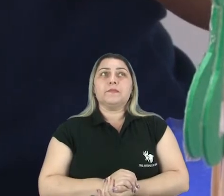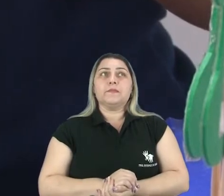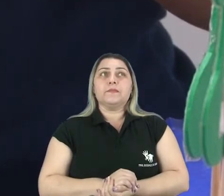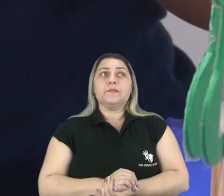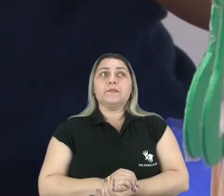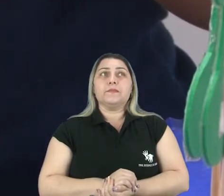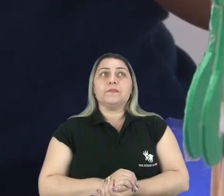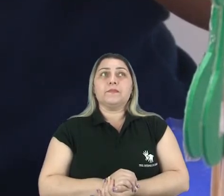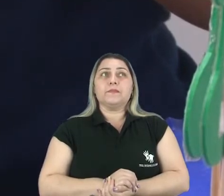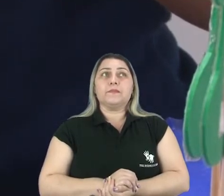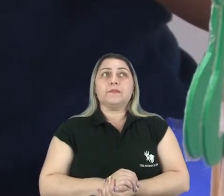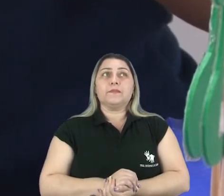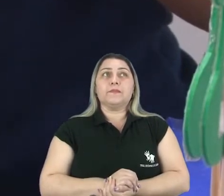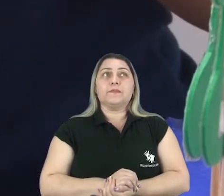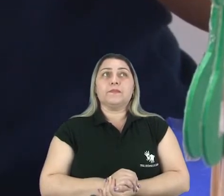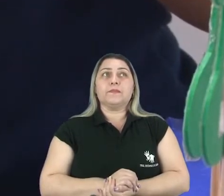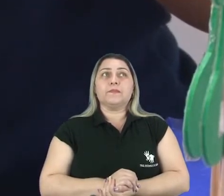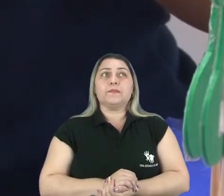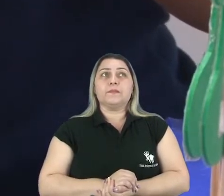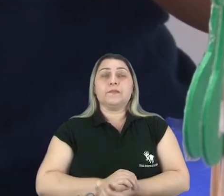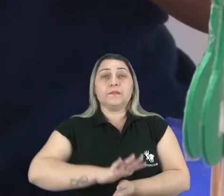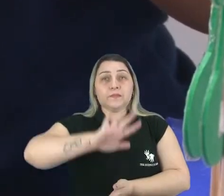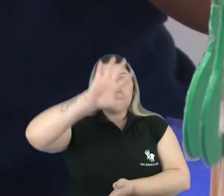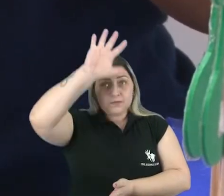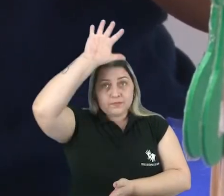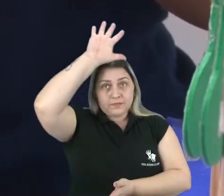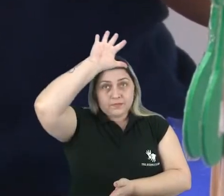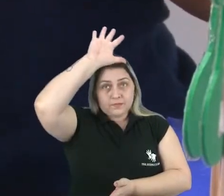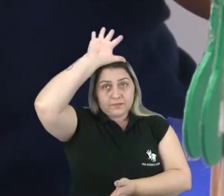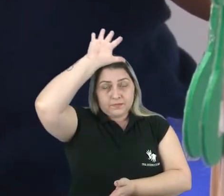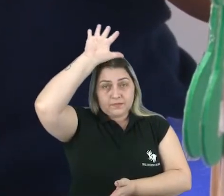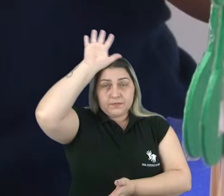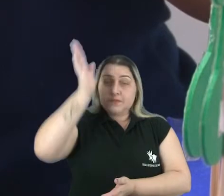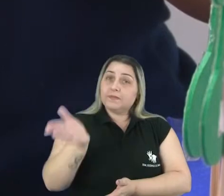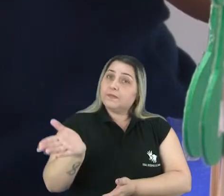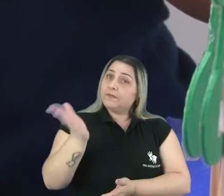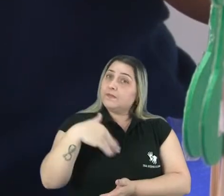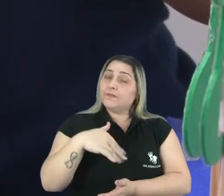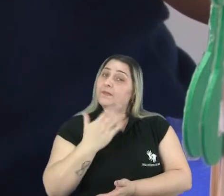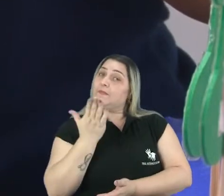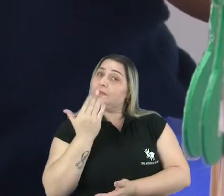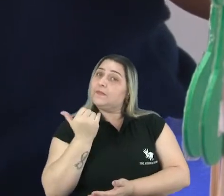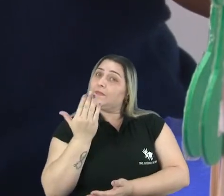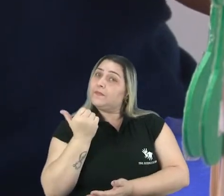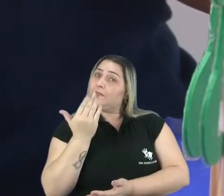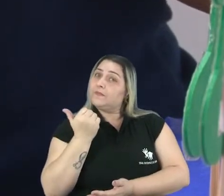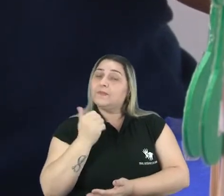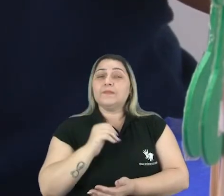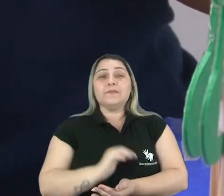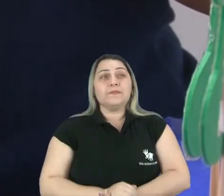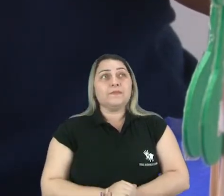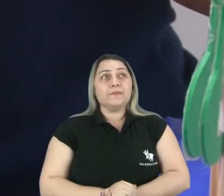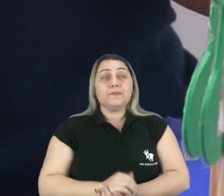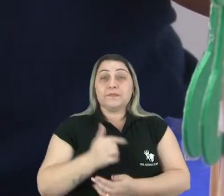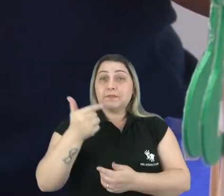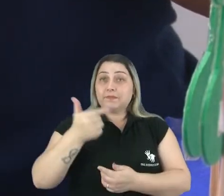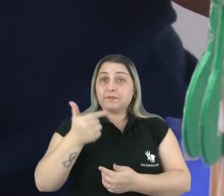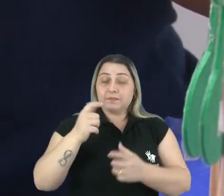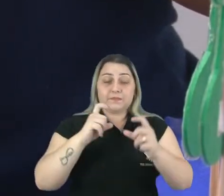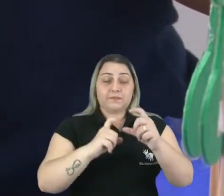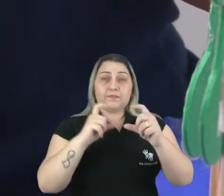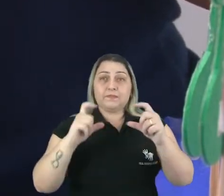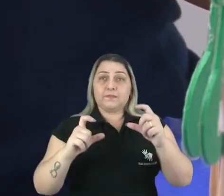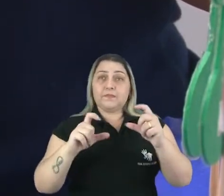Cebolinha, vem almoçar. Segundo quadrinho, Mônica, vem almoçar.